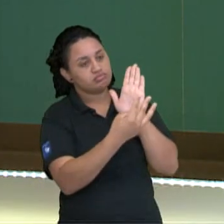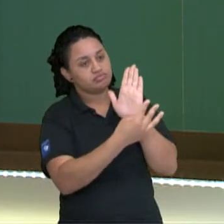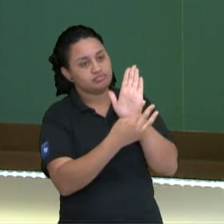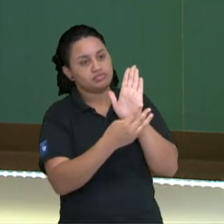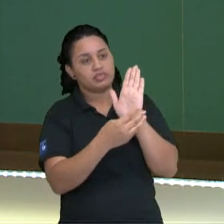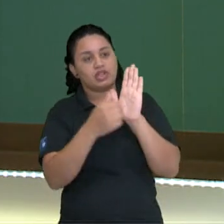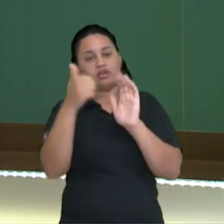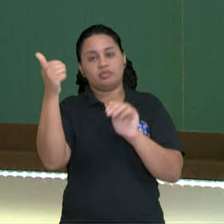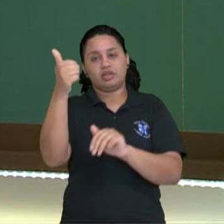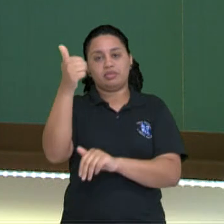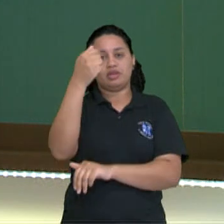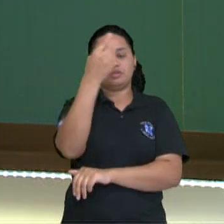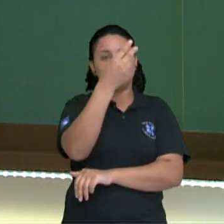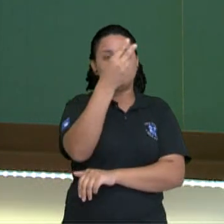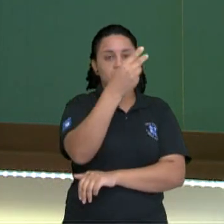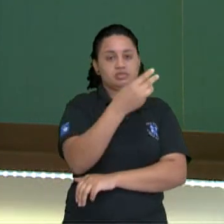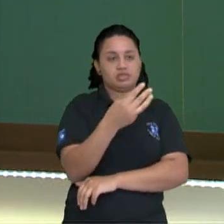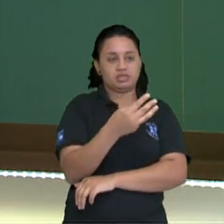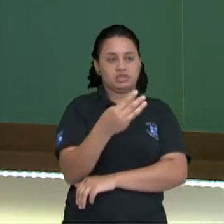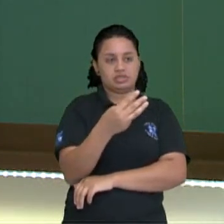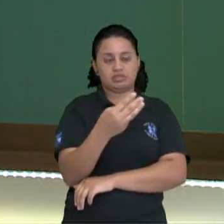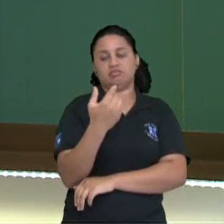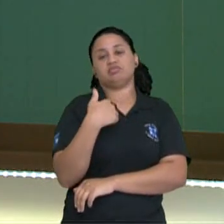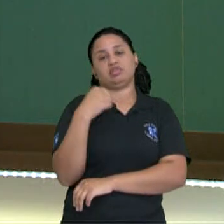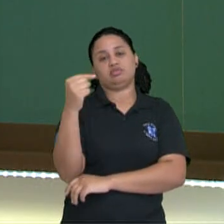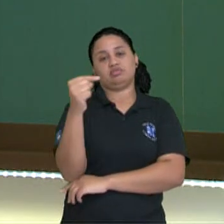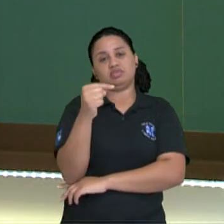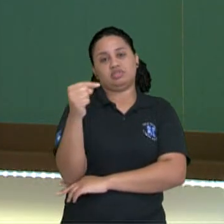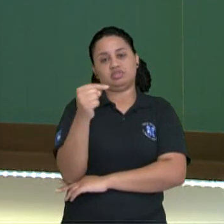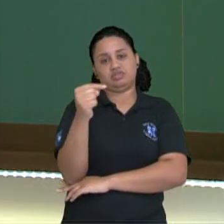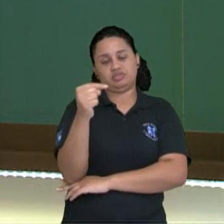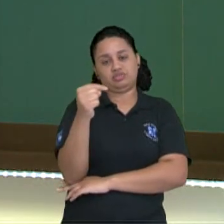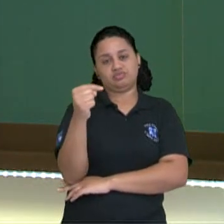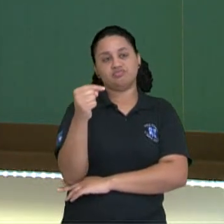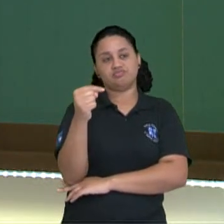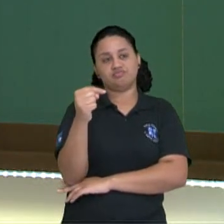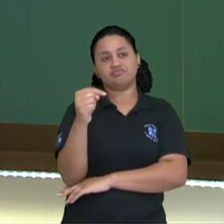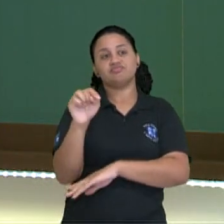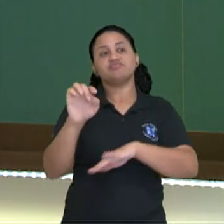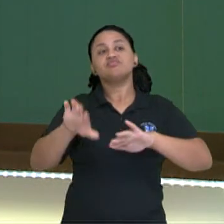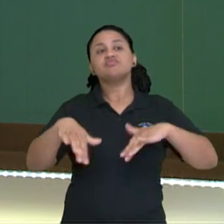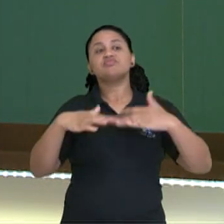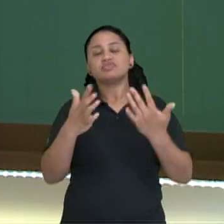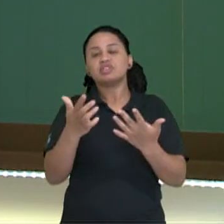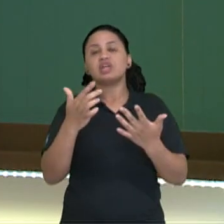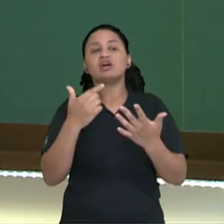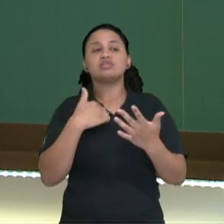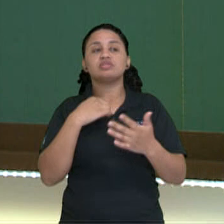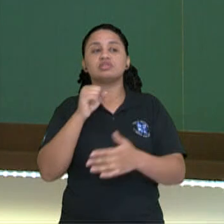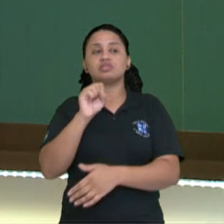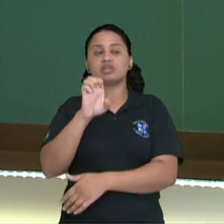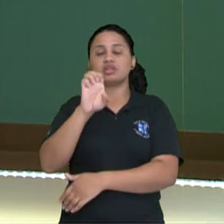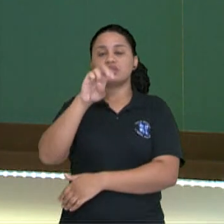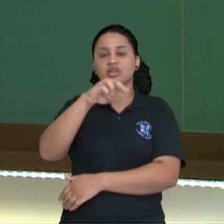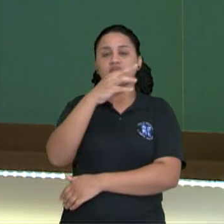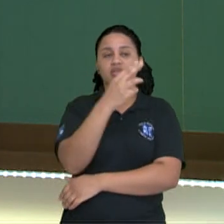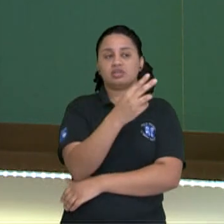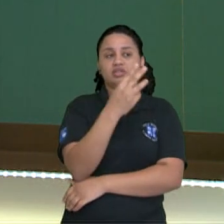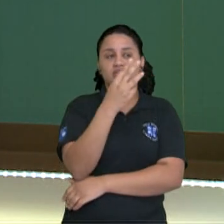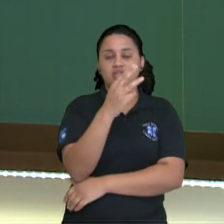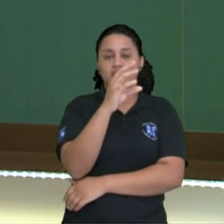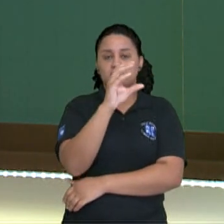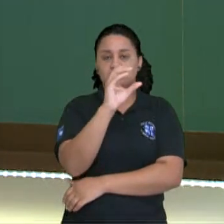primeiro, segundo, terceiro, o seno é negativo. Então, seno de 330 graus vai